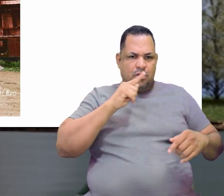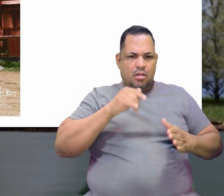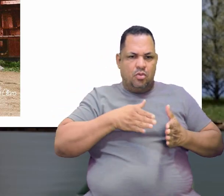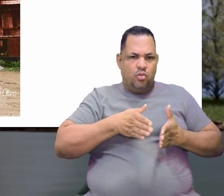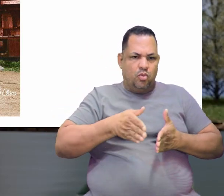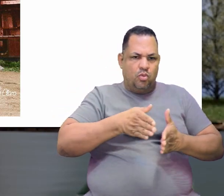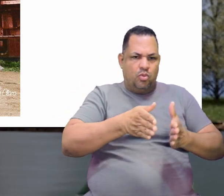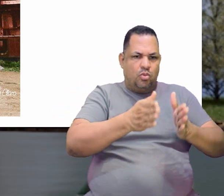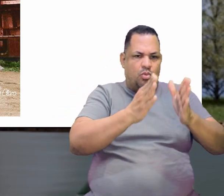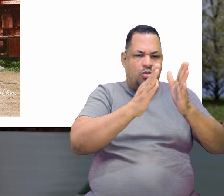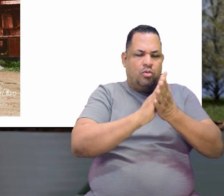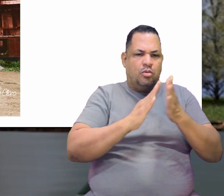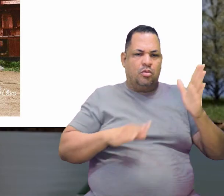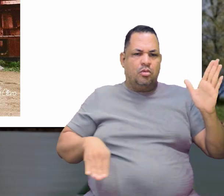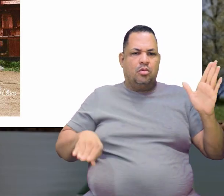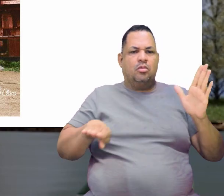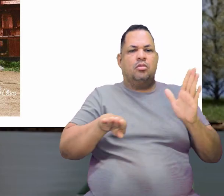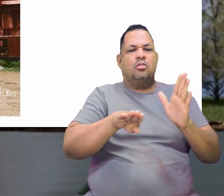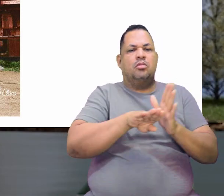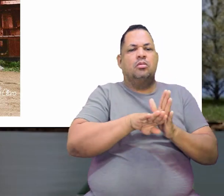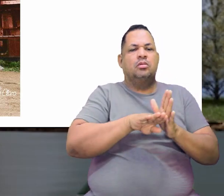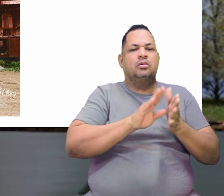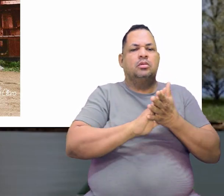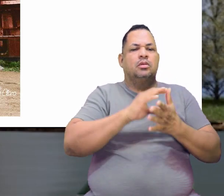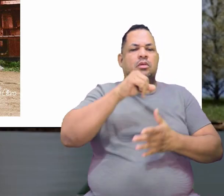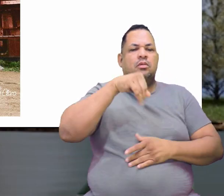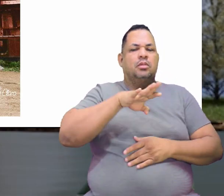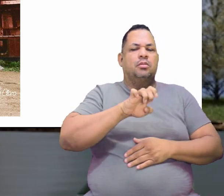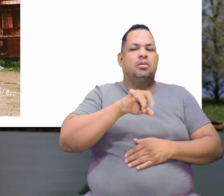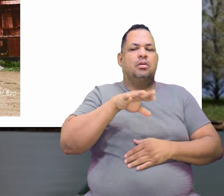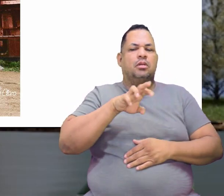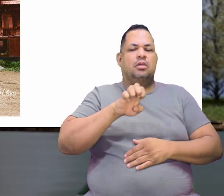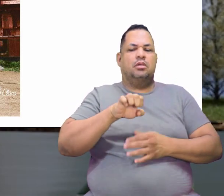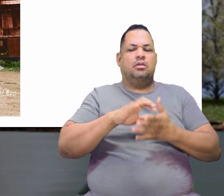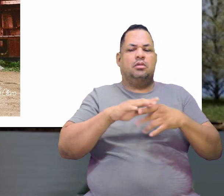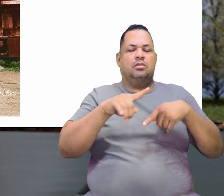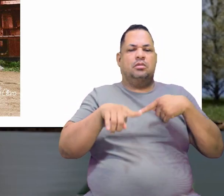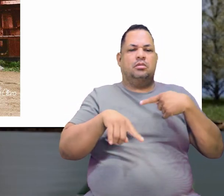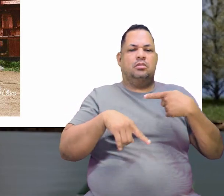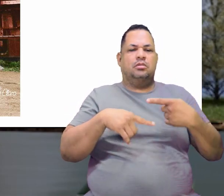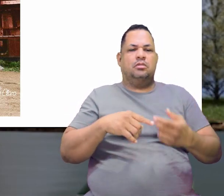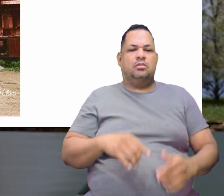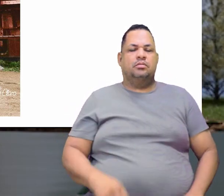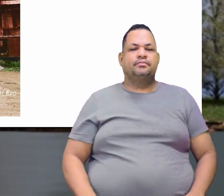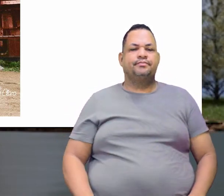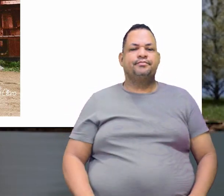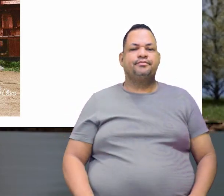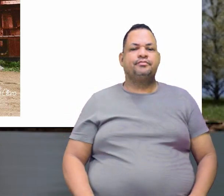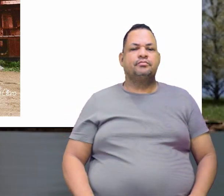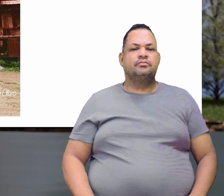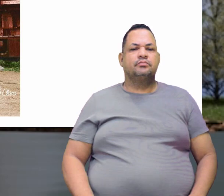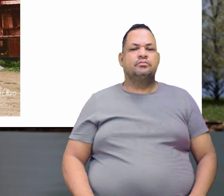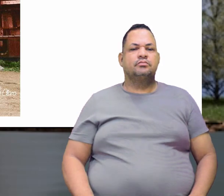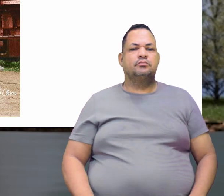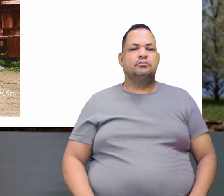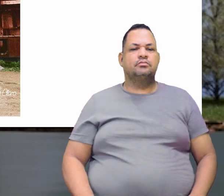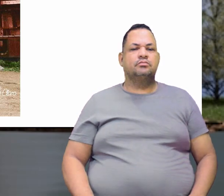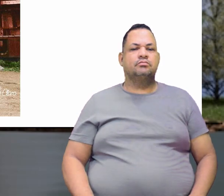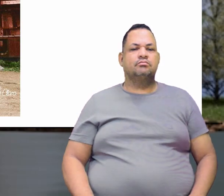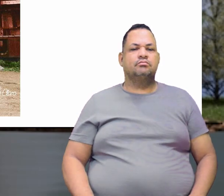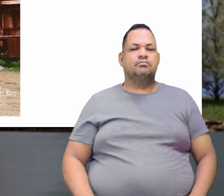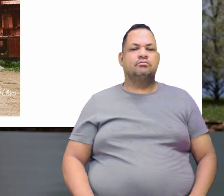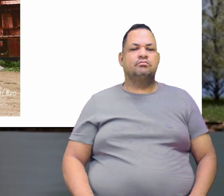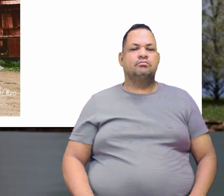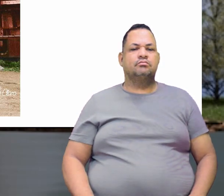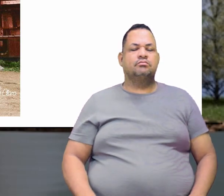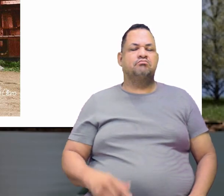o rio, até chegar lá em Mamoré. Foi assim. E aí voltaram. Senhores, não